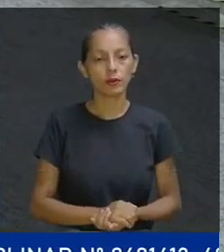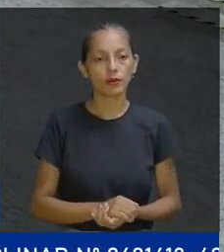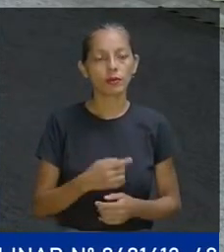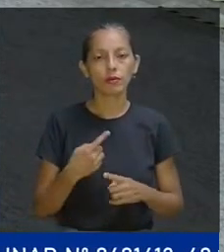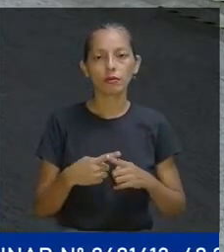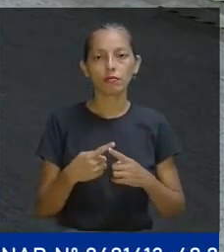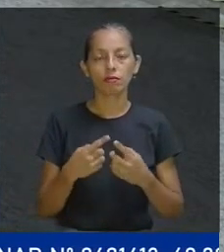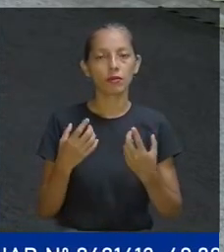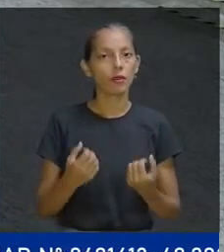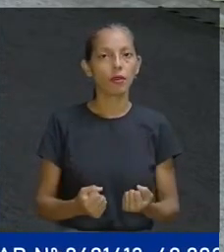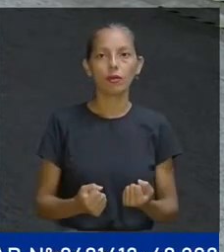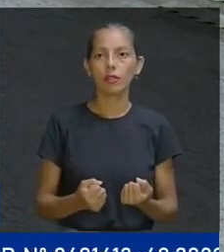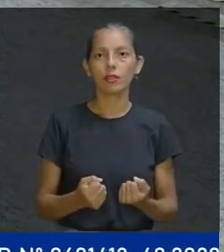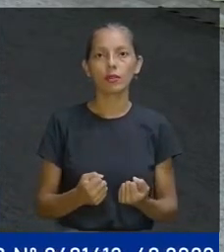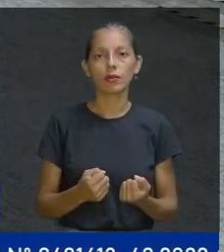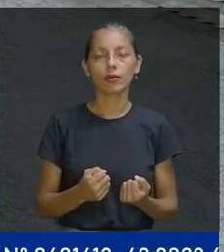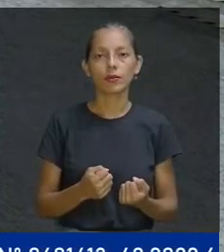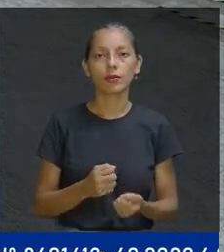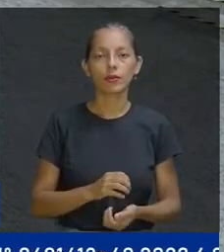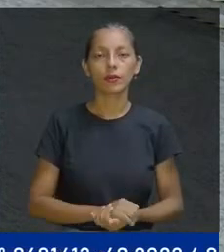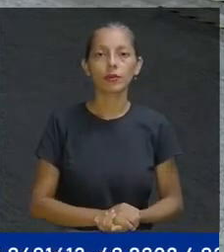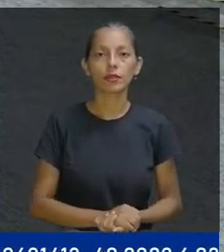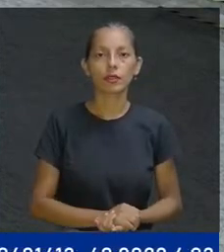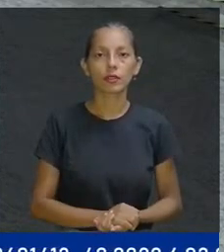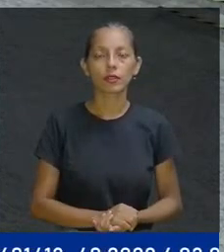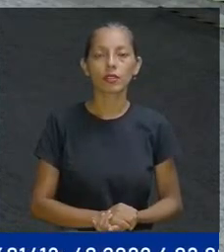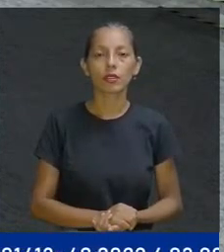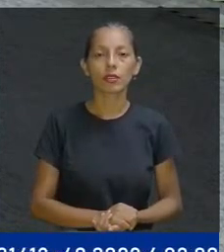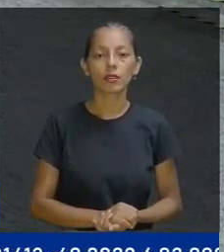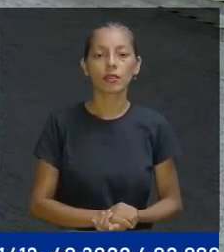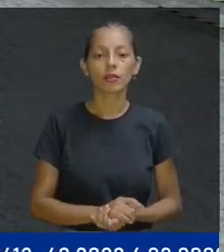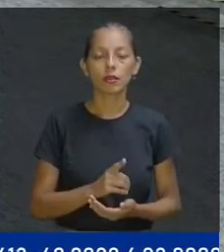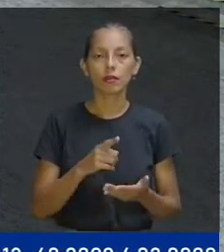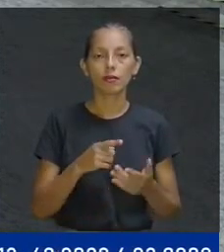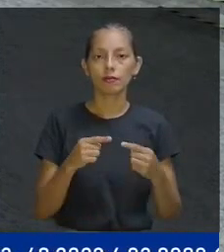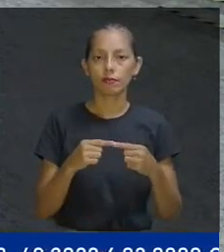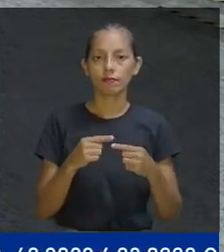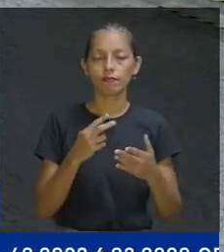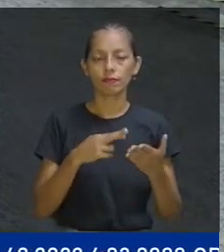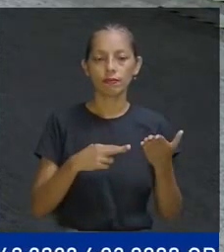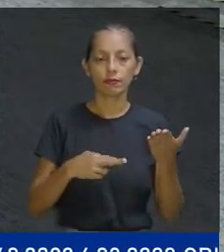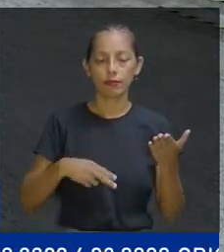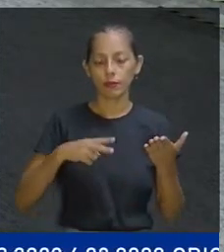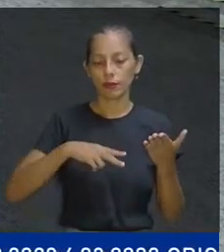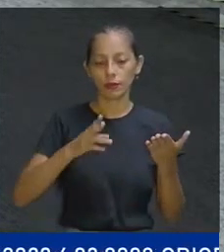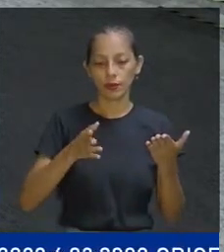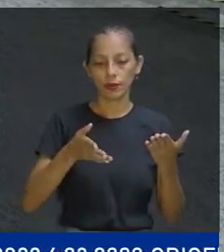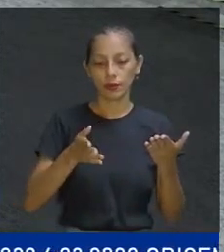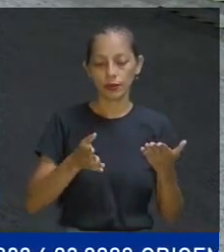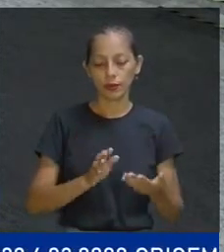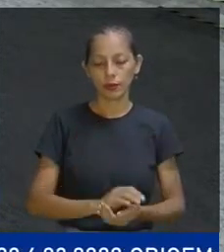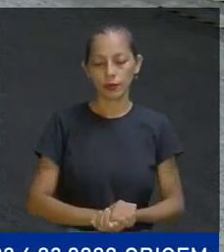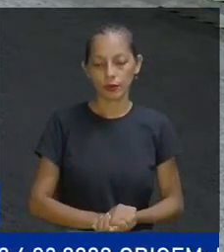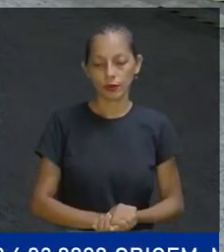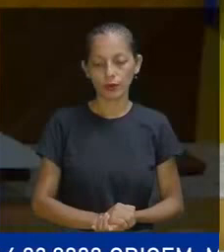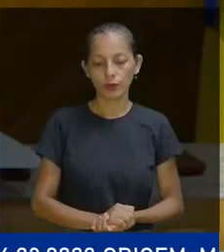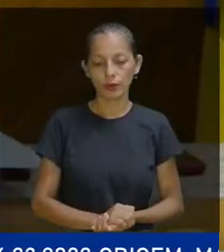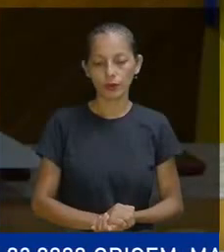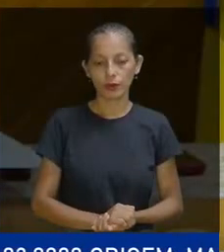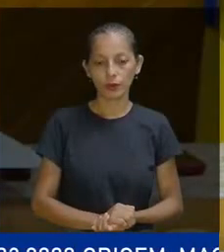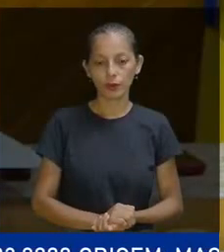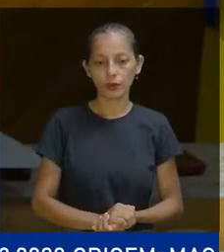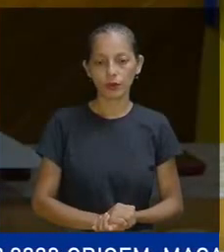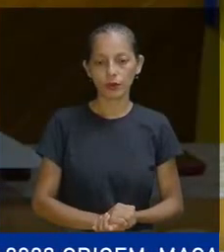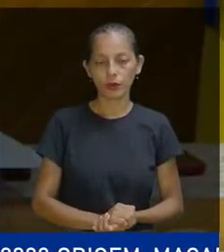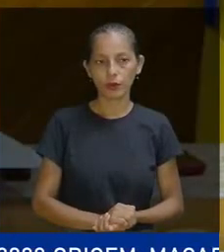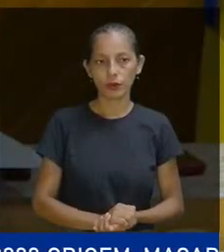recurso. É o relatório. Perfeito. Eu anuncio que a parte recorrente será patrocinada pela doutora